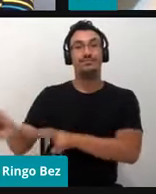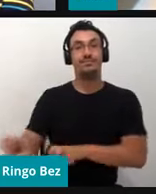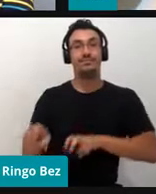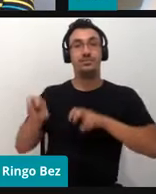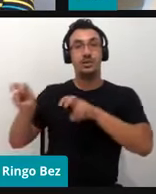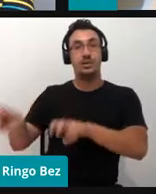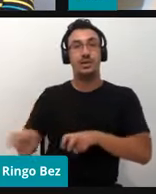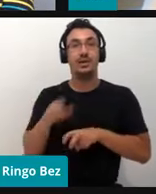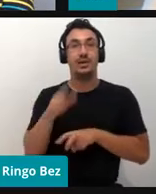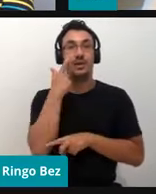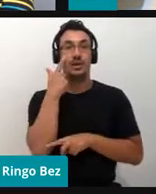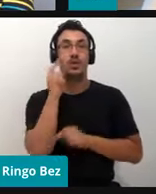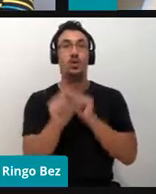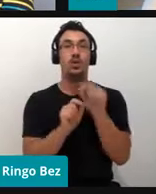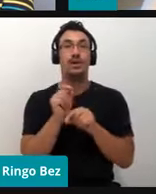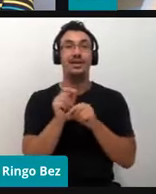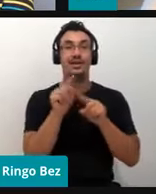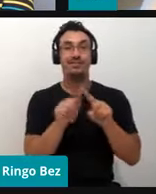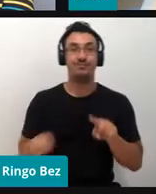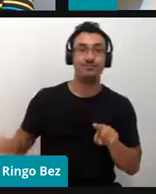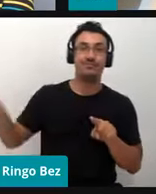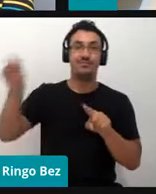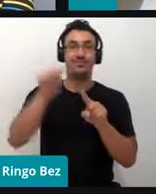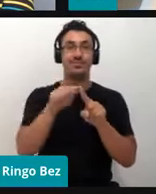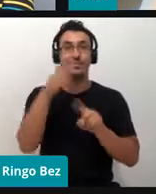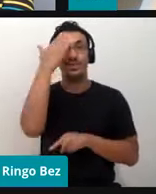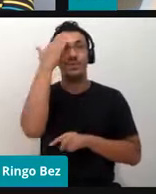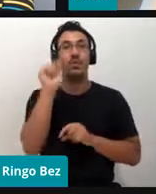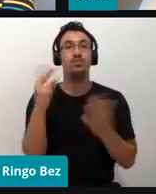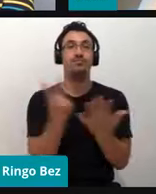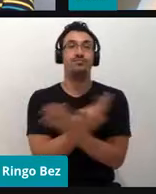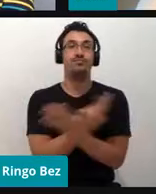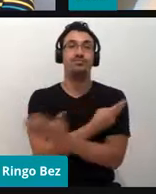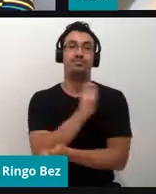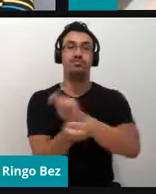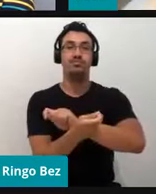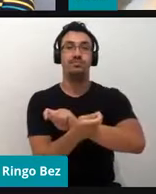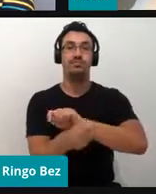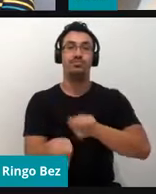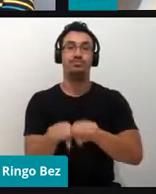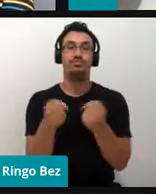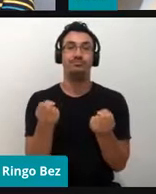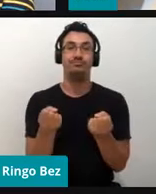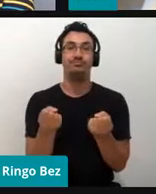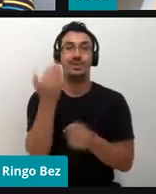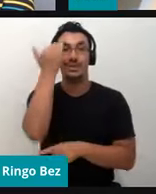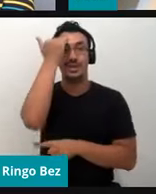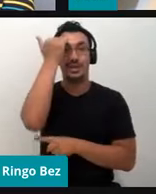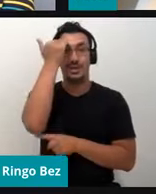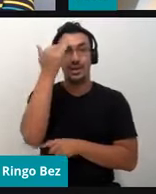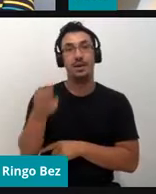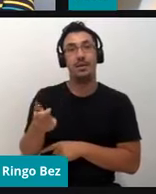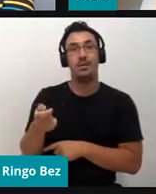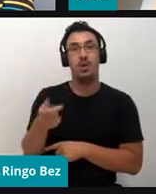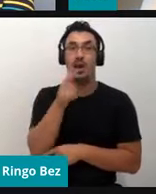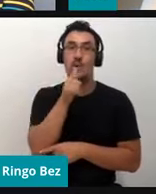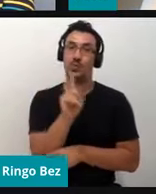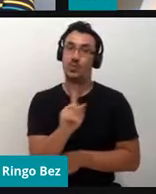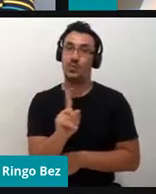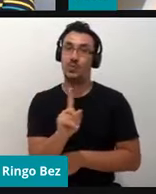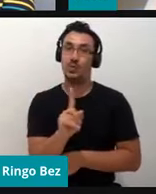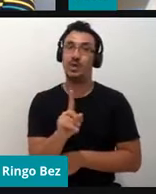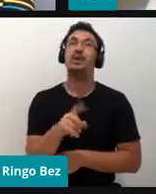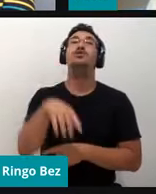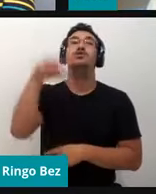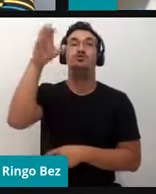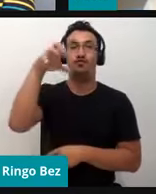ciclo hidrológico todo foi alterado. Então não é que nós temos menos água, acontece que a água está caindo na bacia